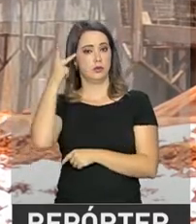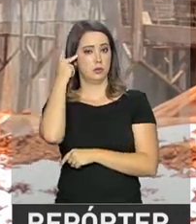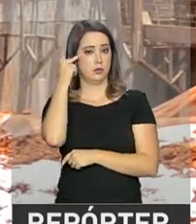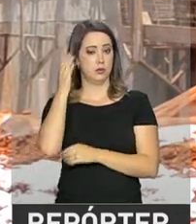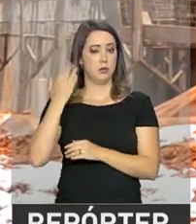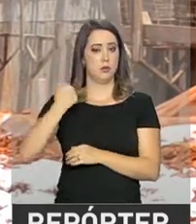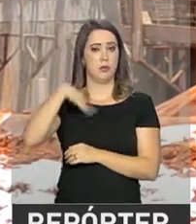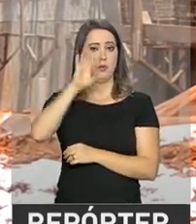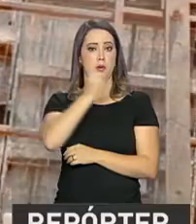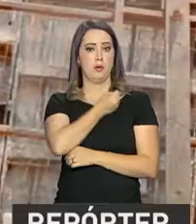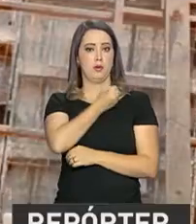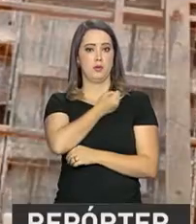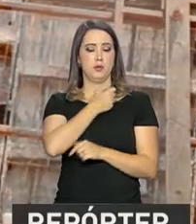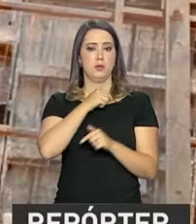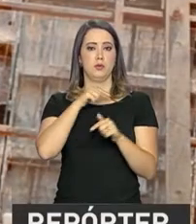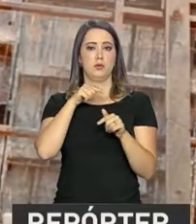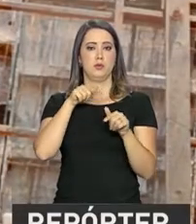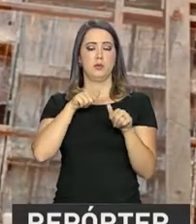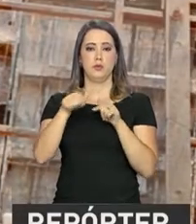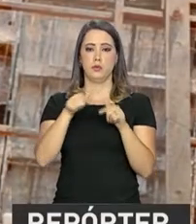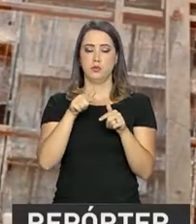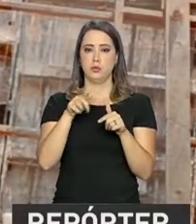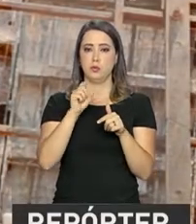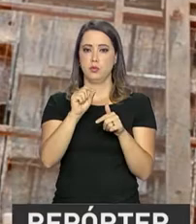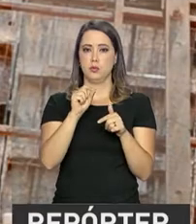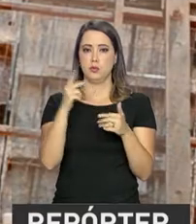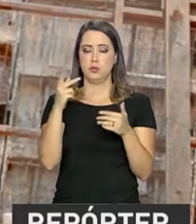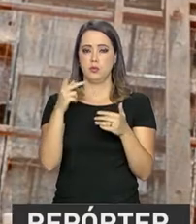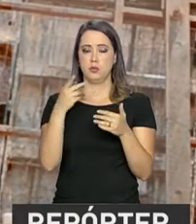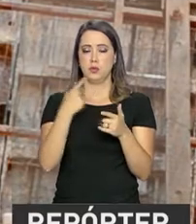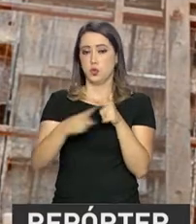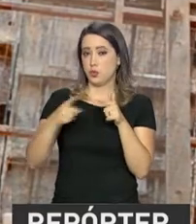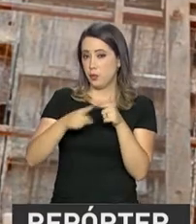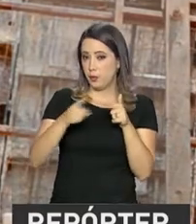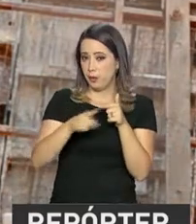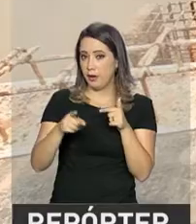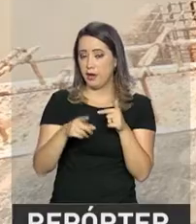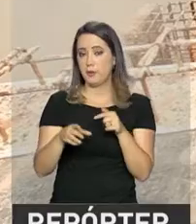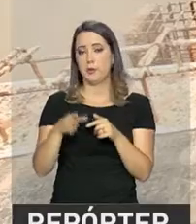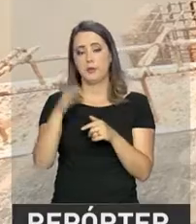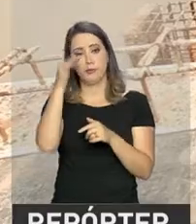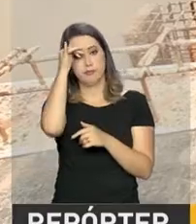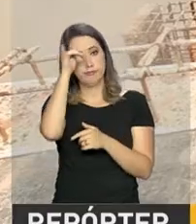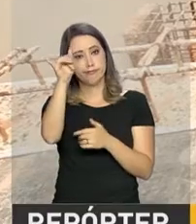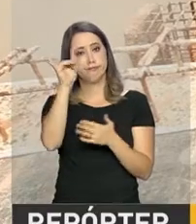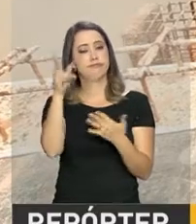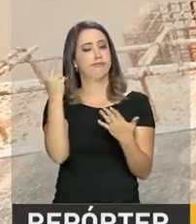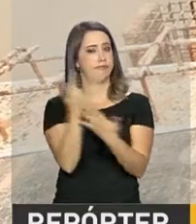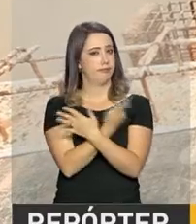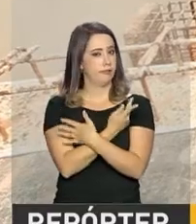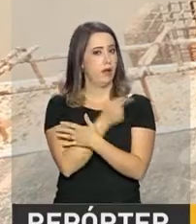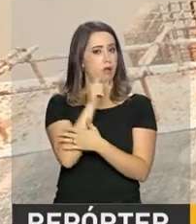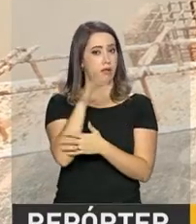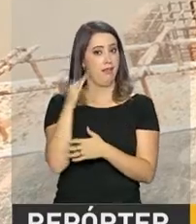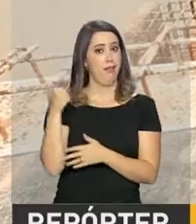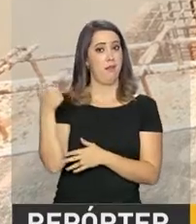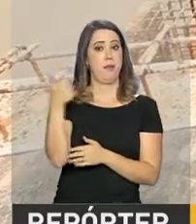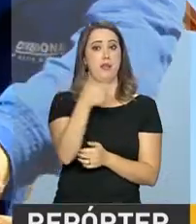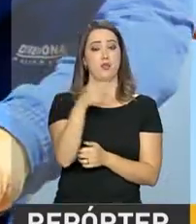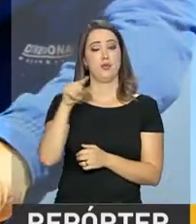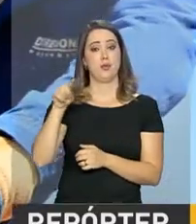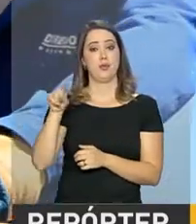o maior número de autuações por falhas na prevenção a acidentes. Foram mais de 12 mil registros, o que representa